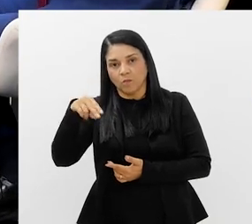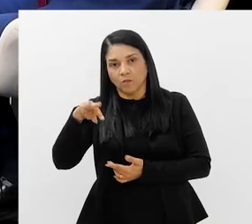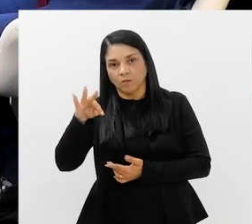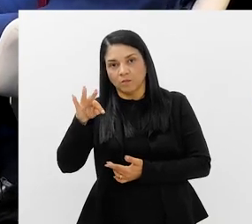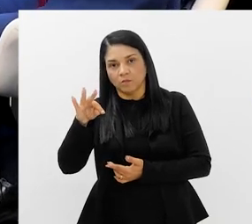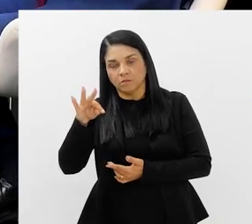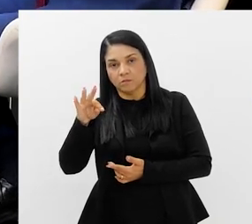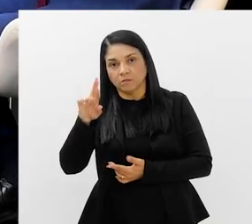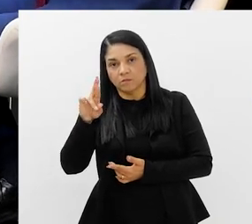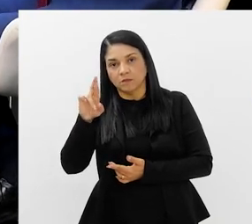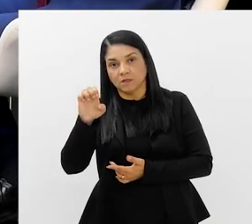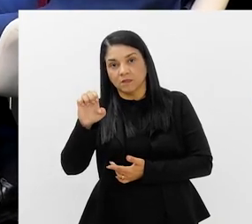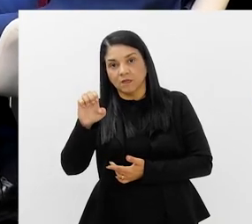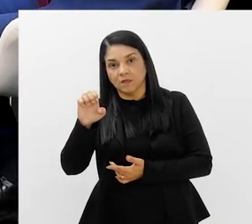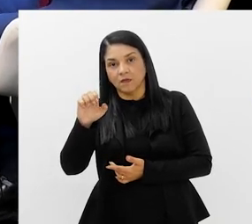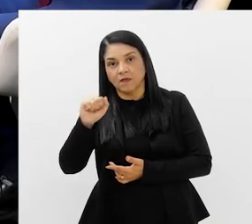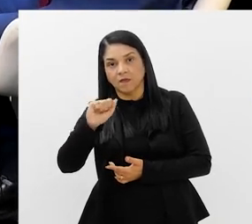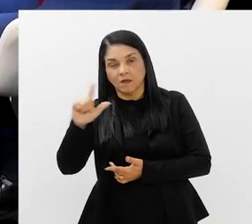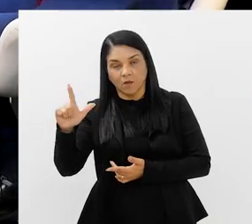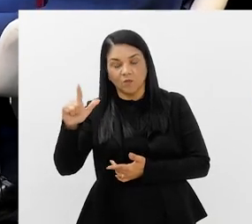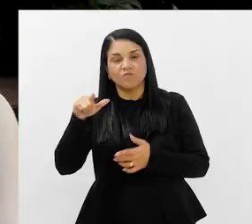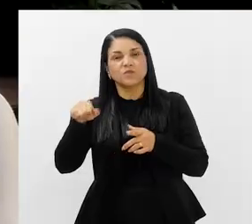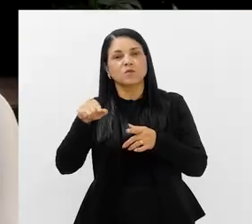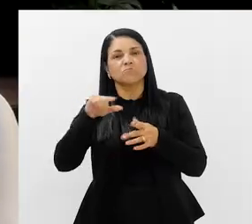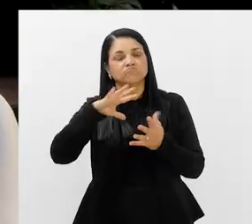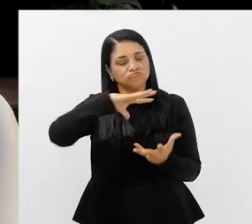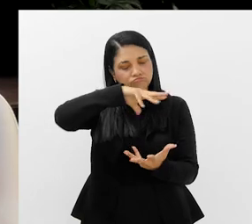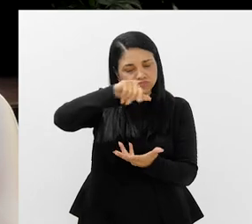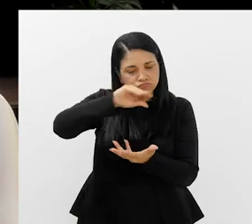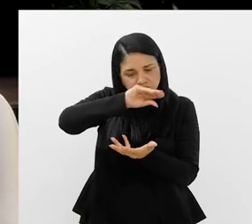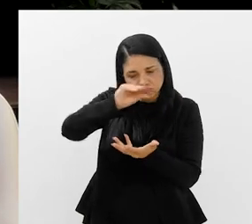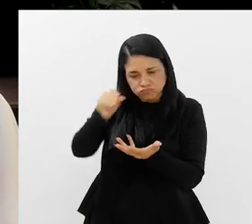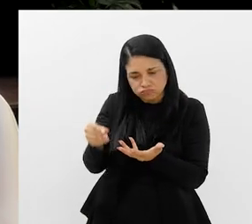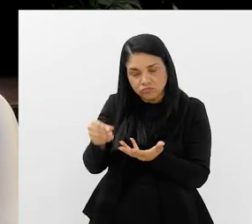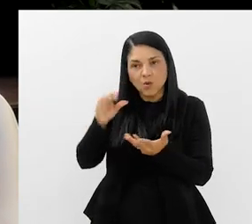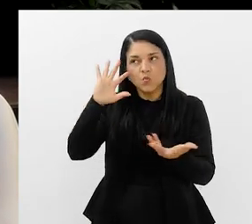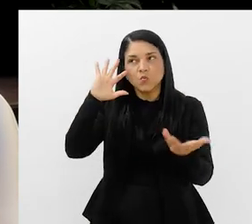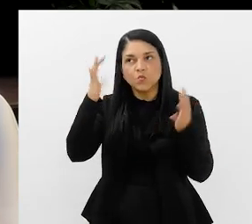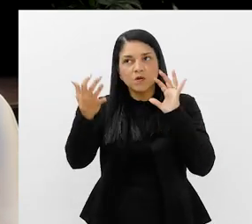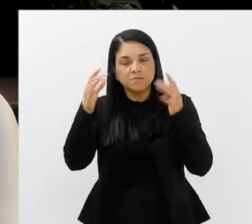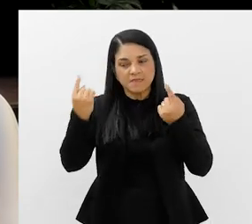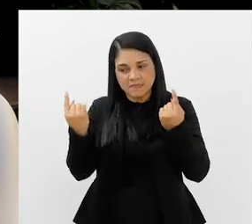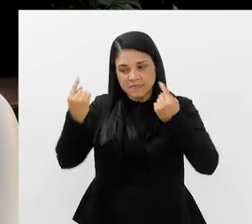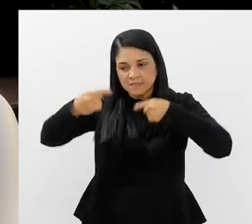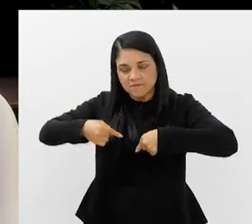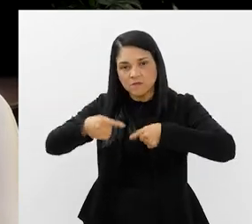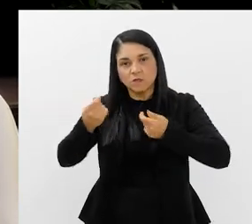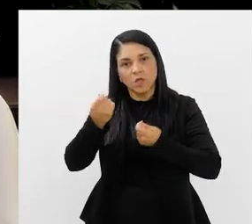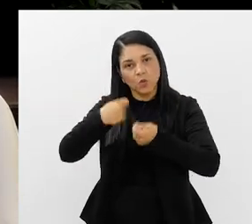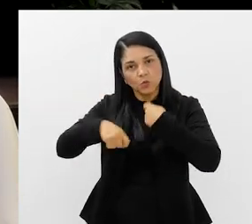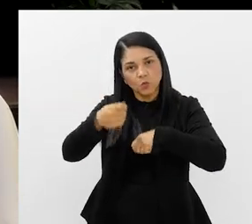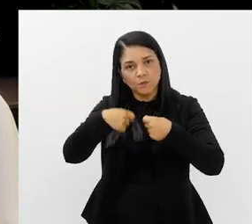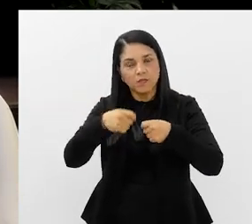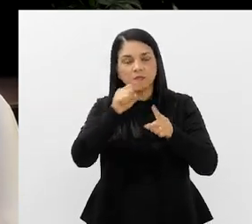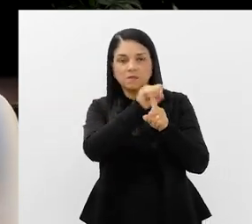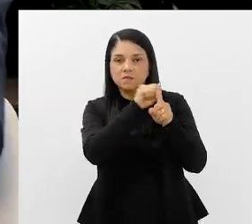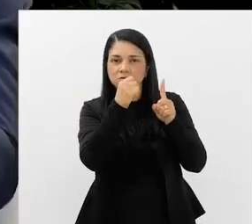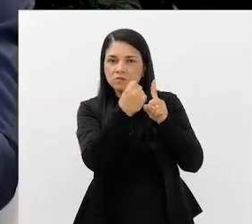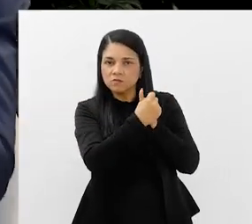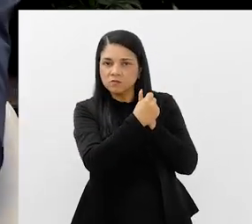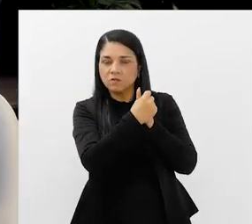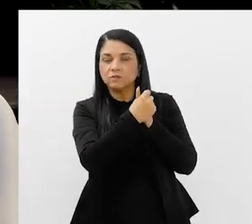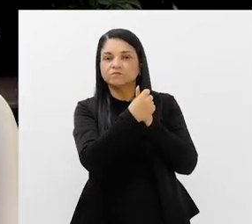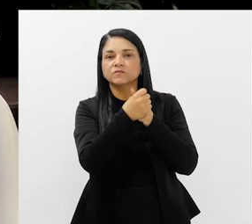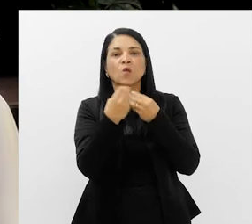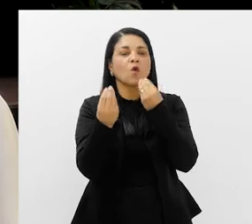a questão do clima, a questão da camada de ozônio, hoje isso como um desafio na questão econômica, na